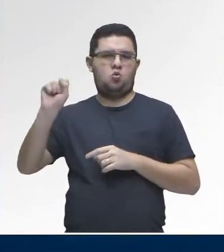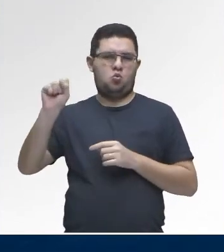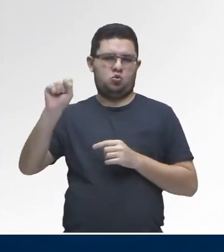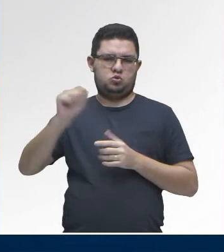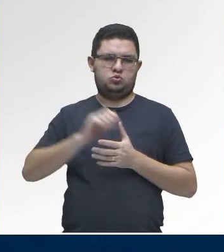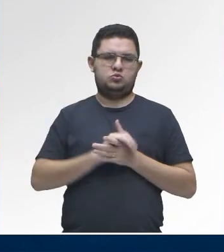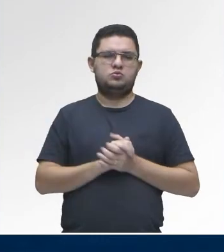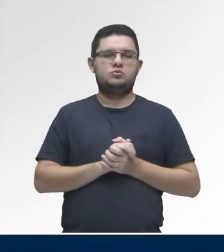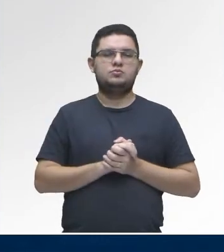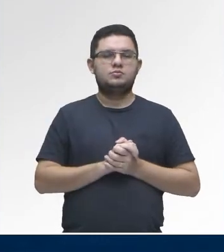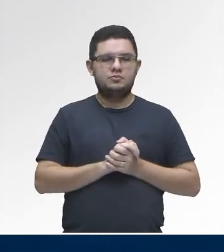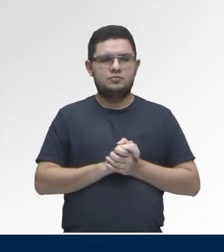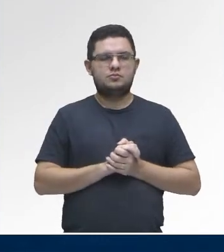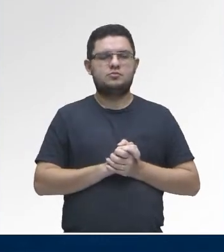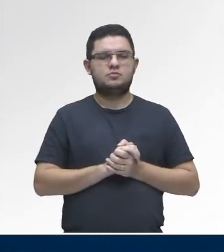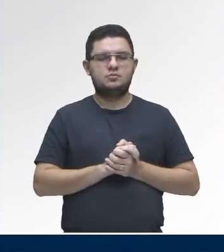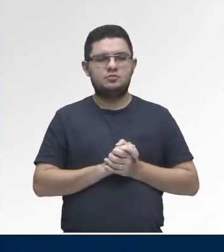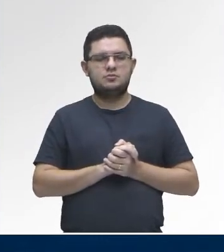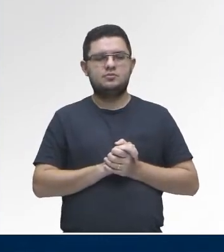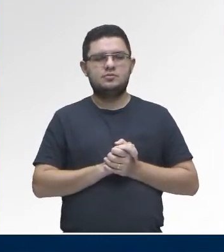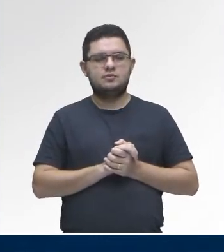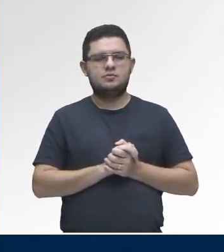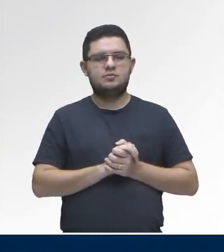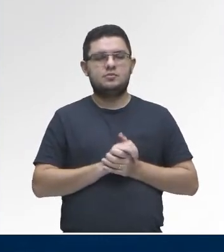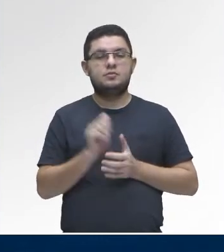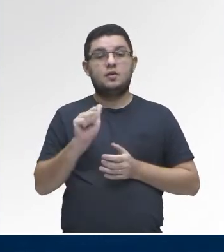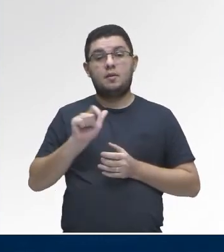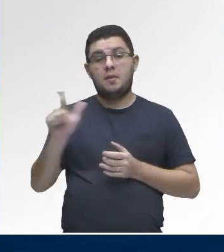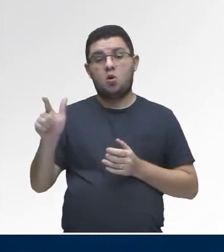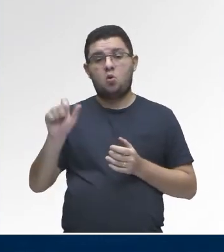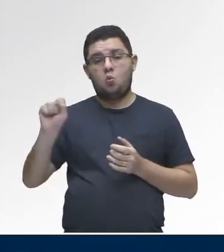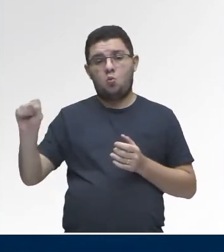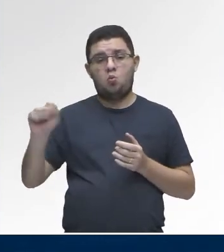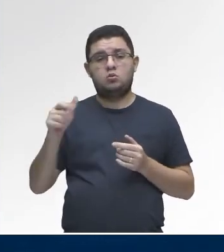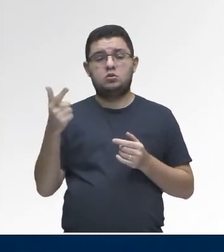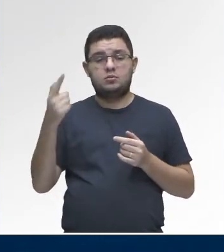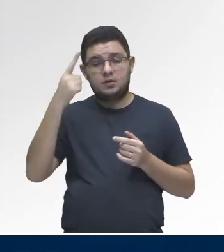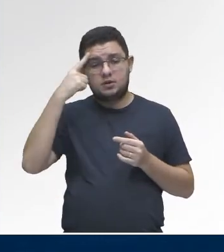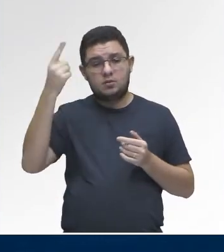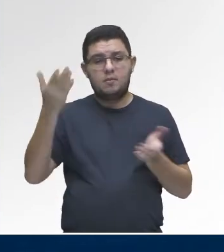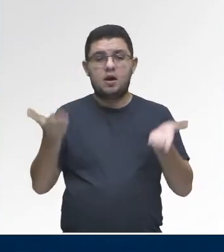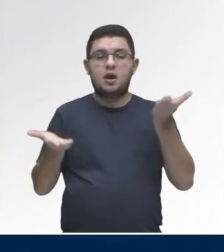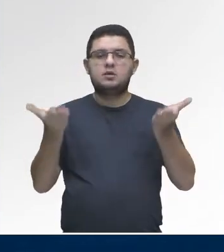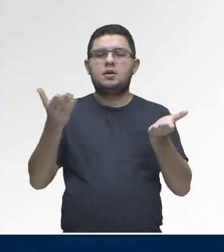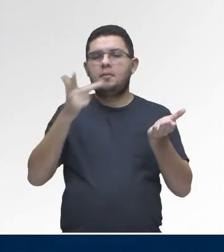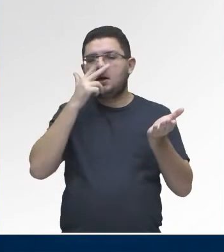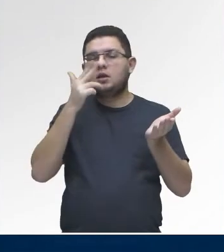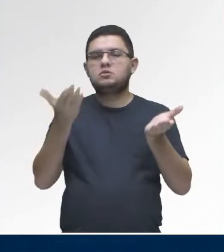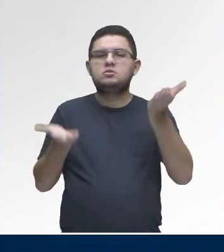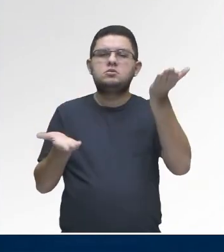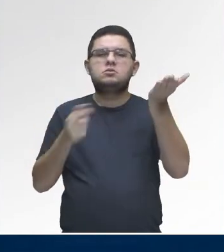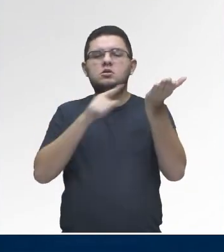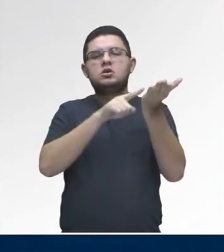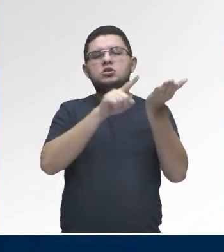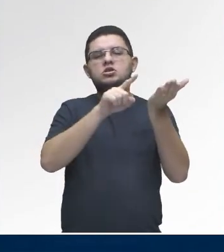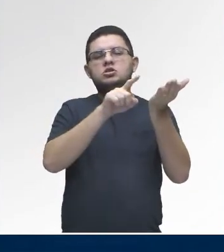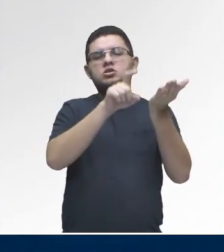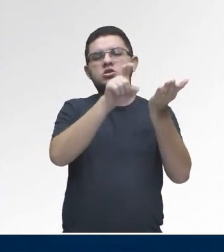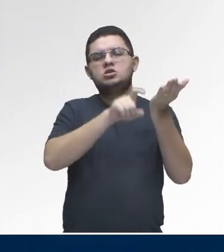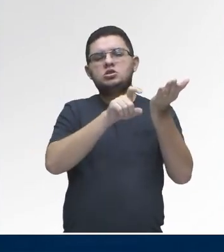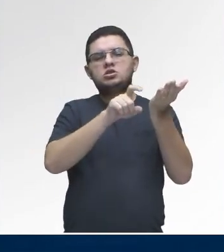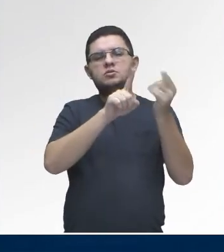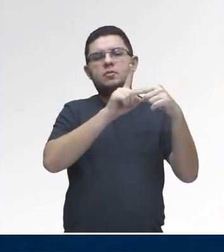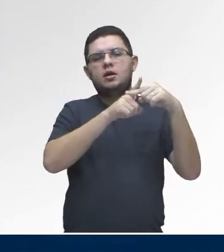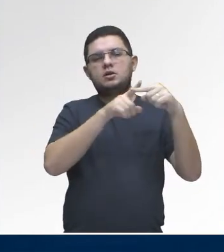outro lado. Ou seja, se a gente fosse pensar numa balança, esse primeiro membro, ele seria mais pesado